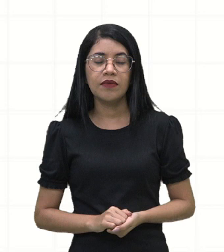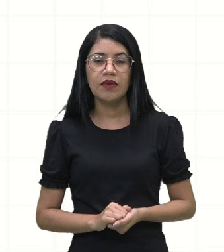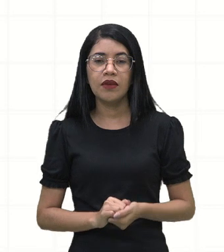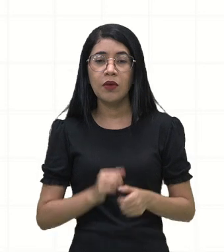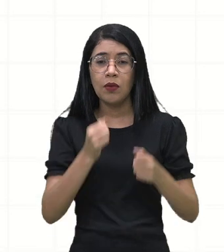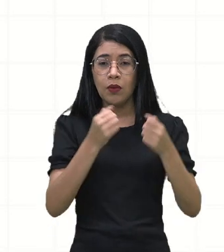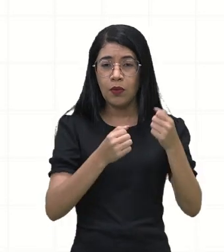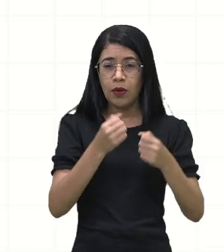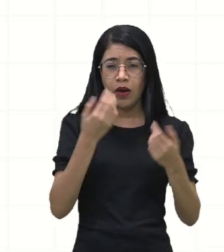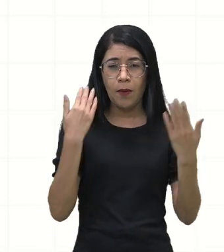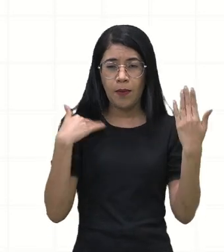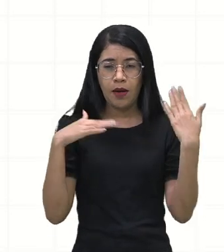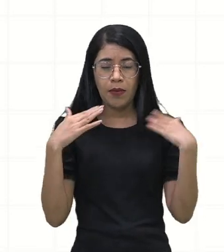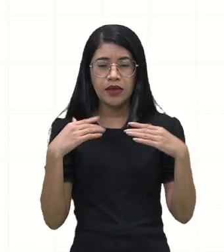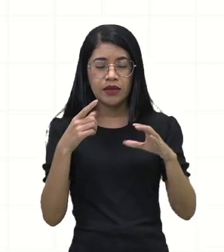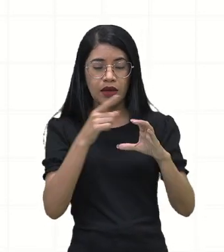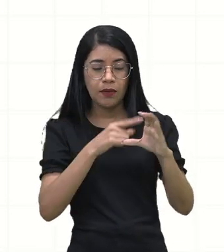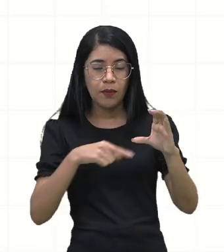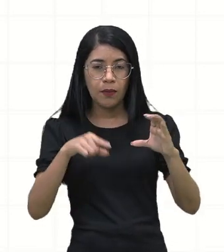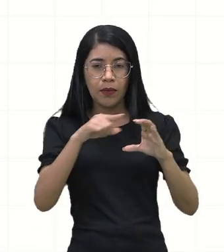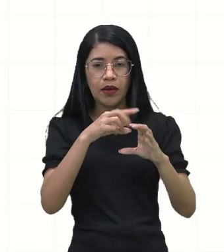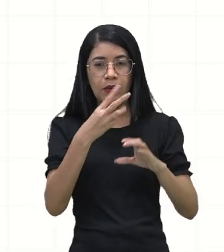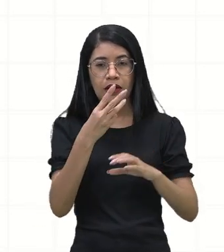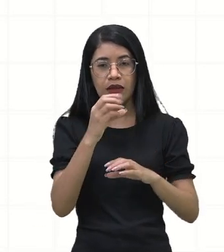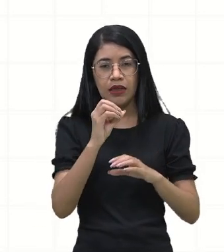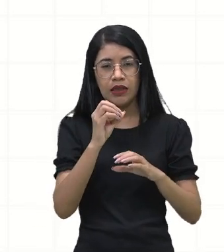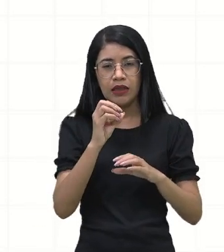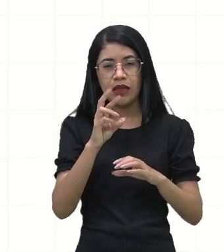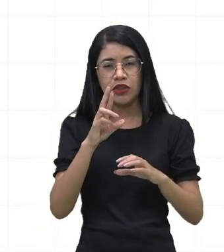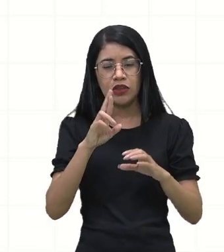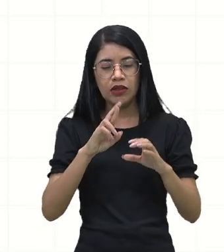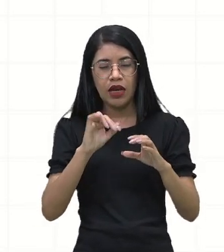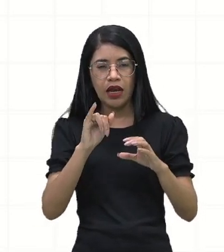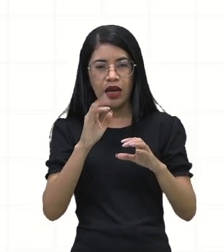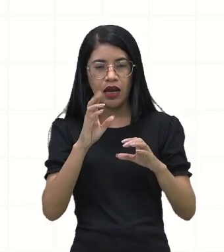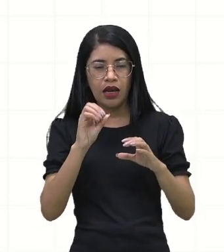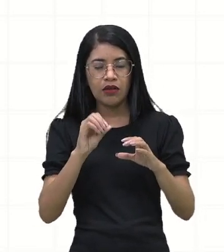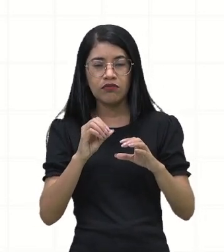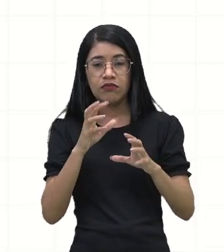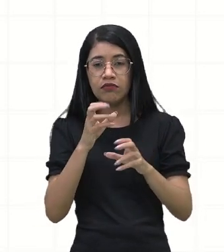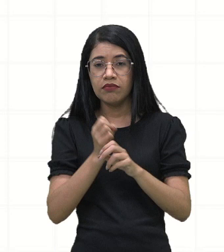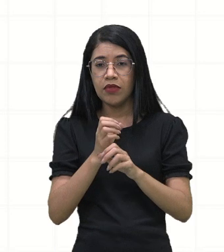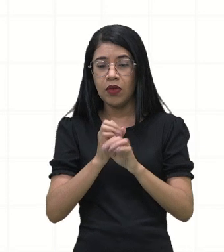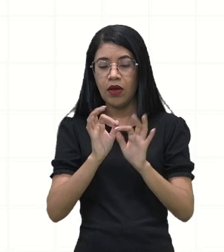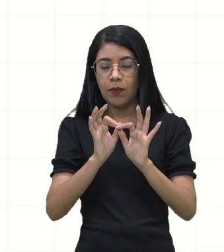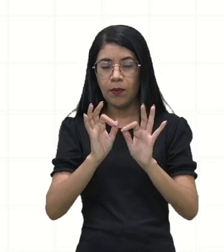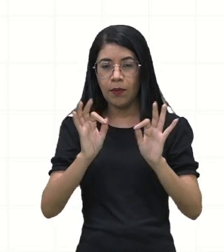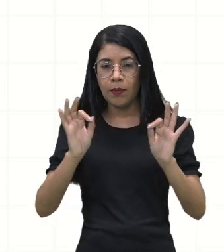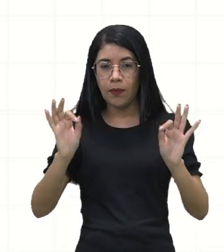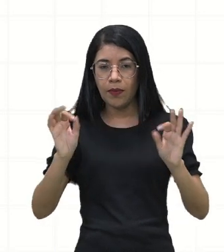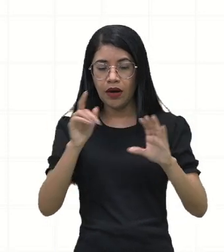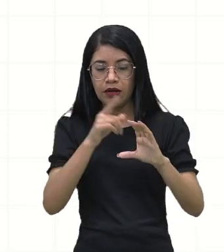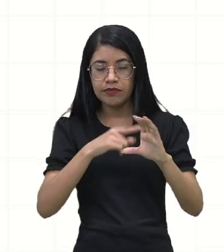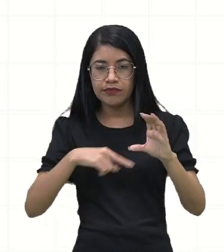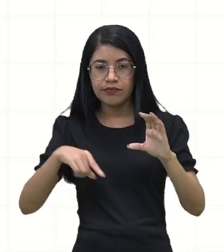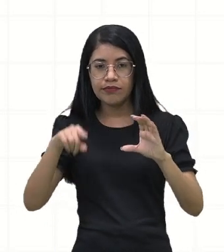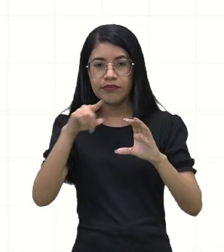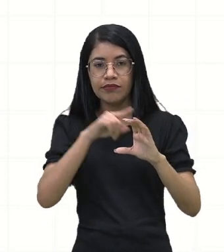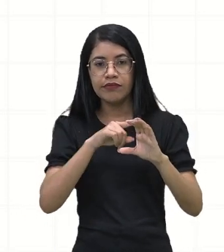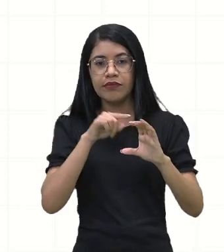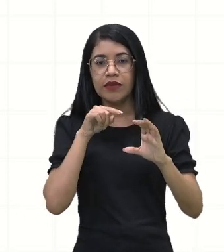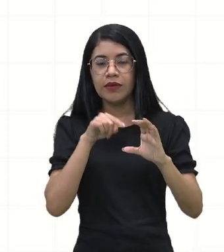tem um raio de 30 centímetros. Calcule o comprimento da circunferência desse pneu. E